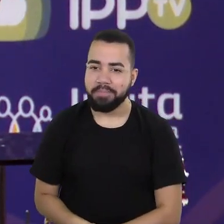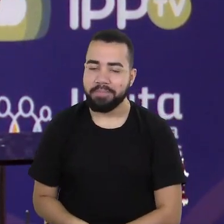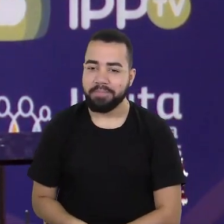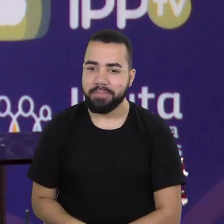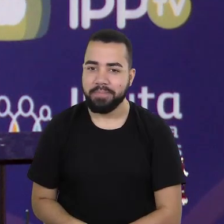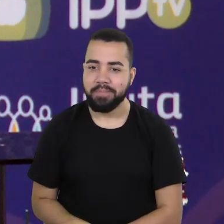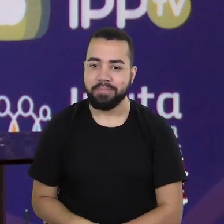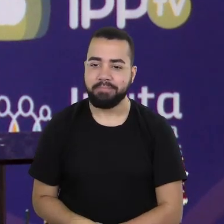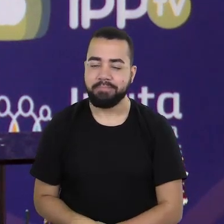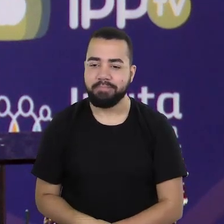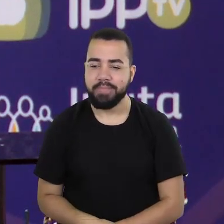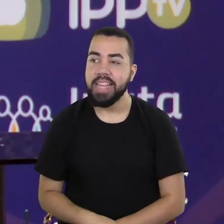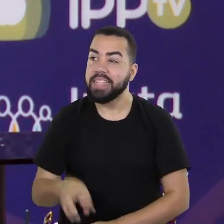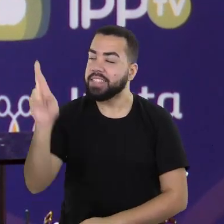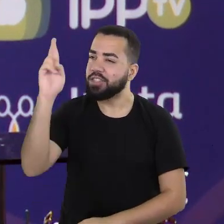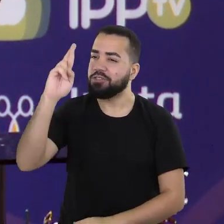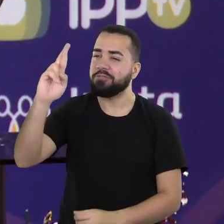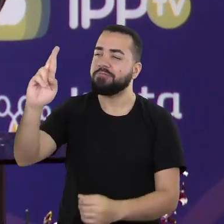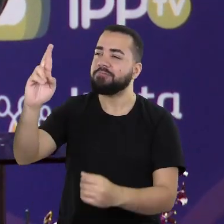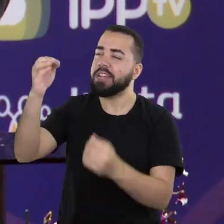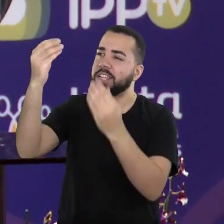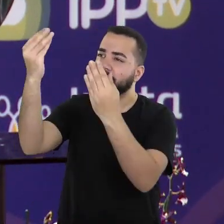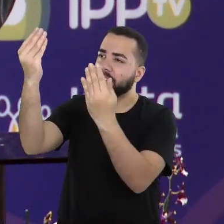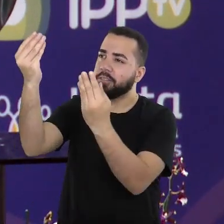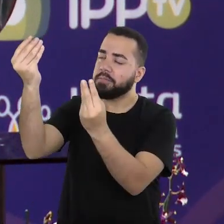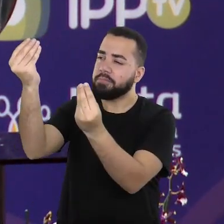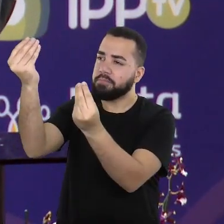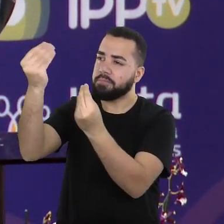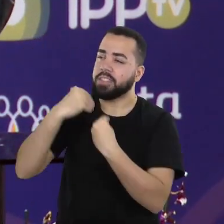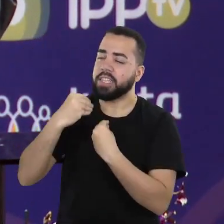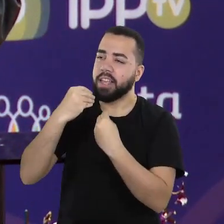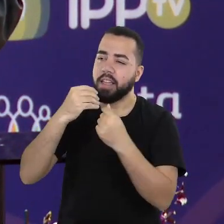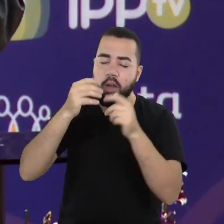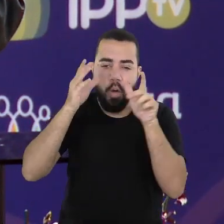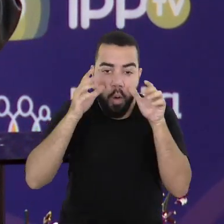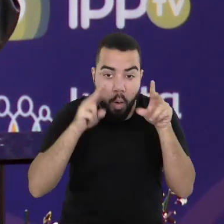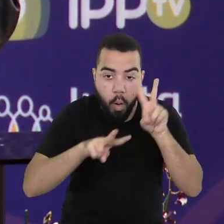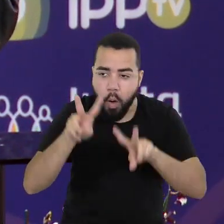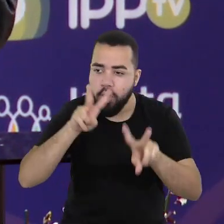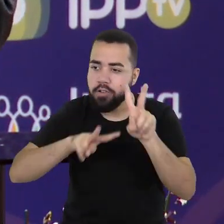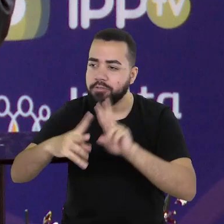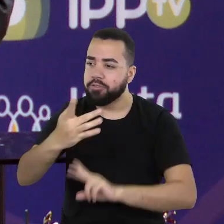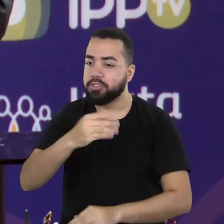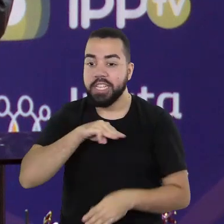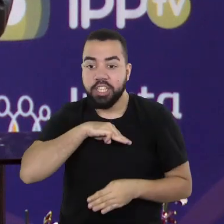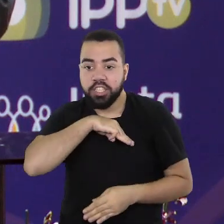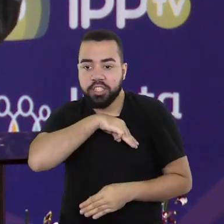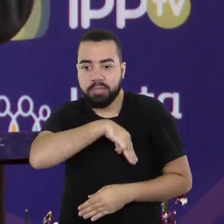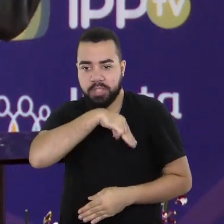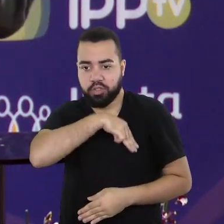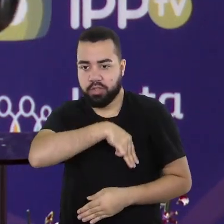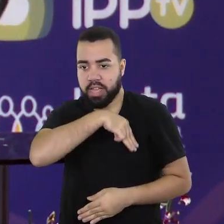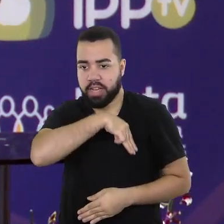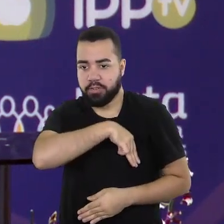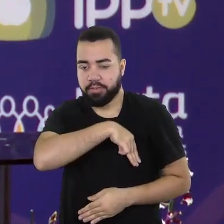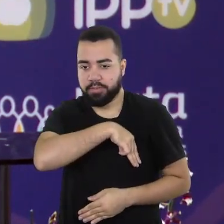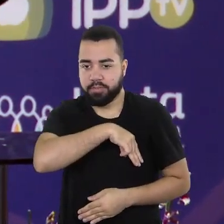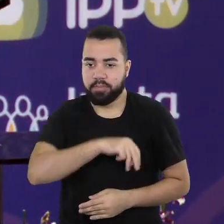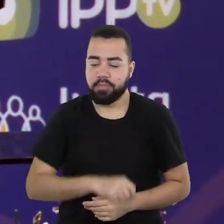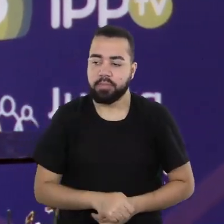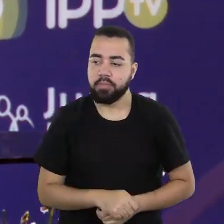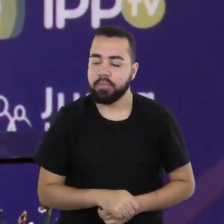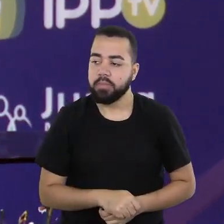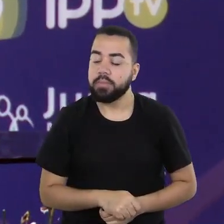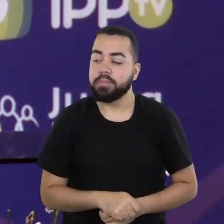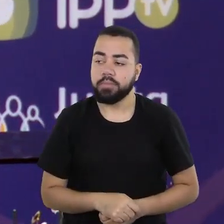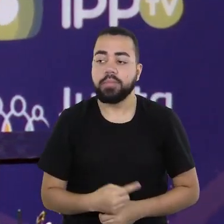de missionário. Que Deus abra os seus olhos de misericórdia, de compaixão. Para que você veja aqueles que